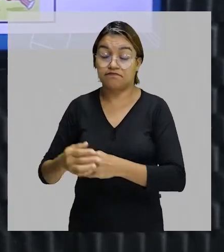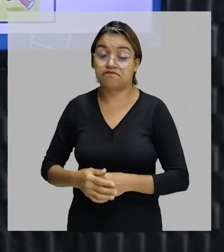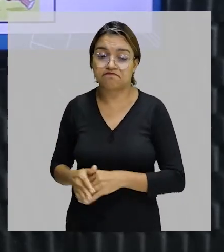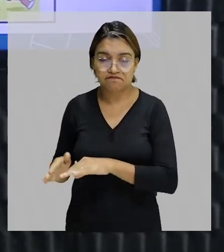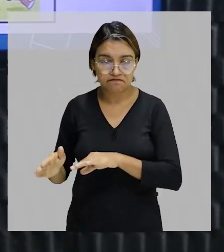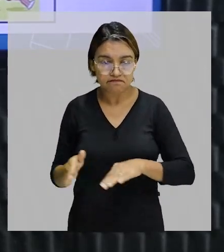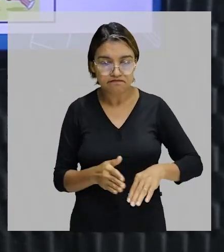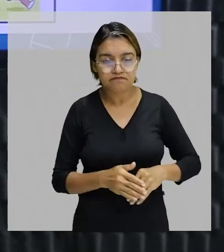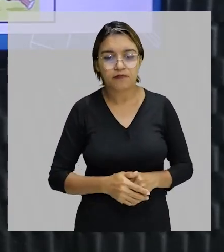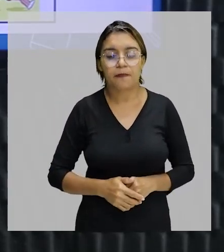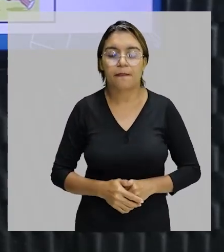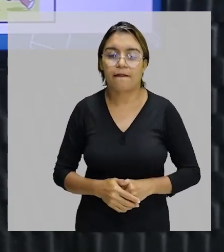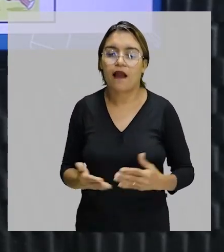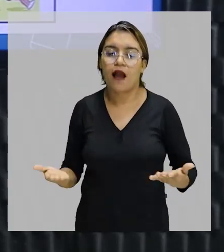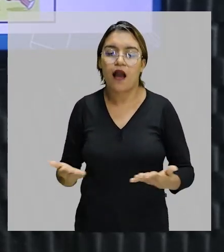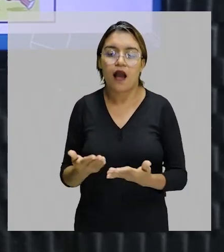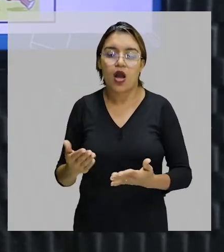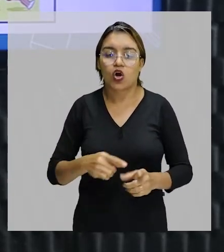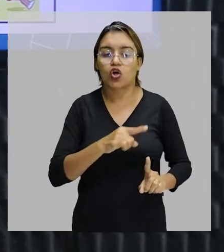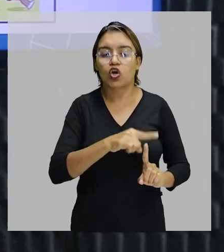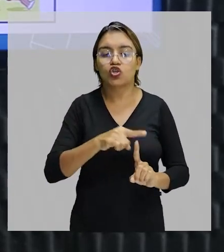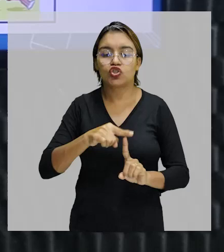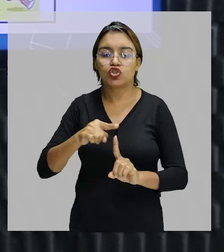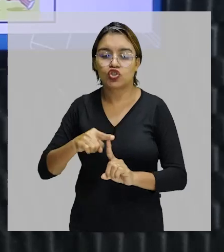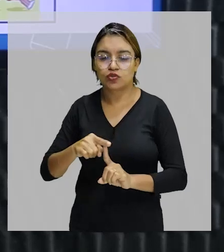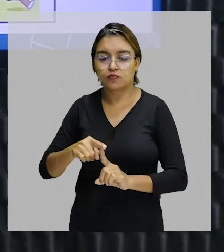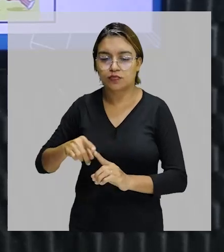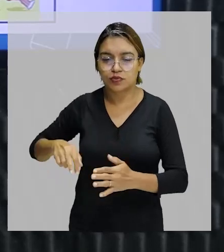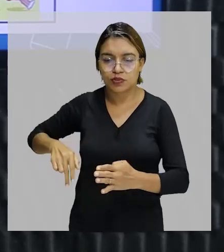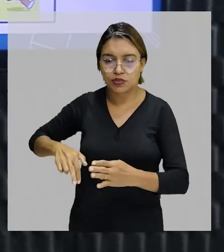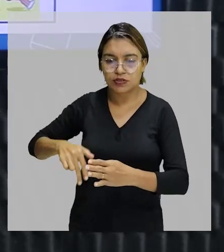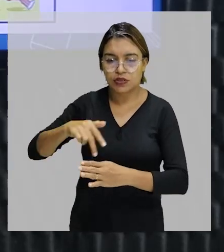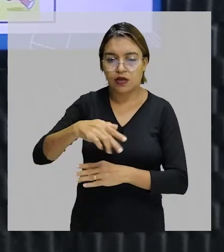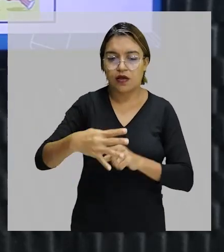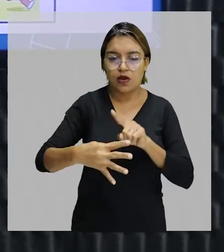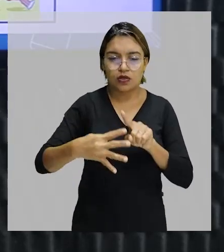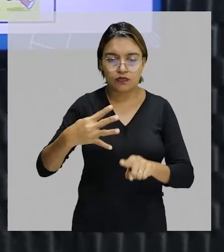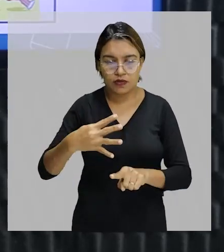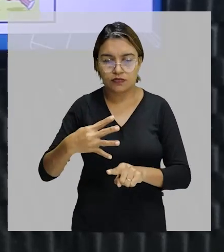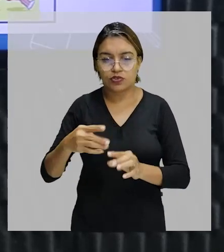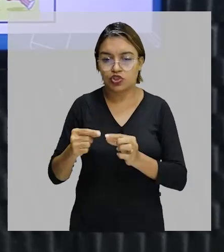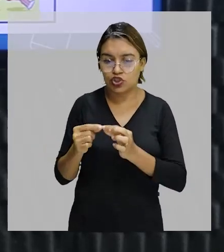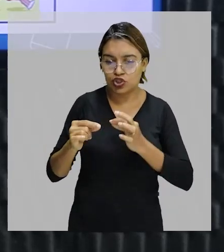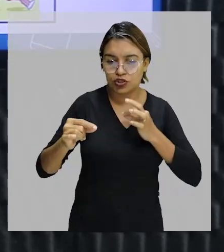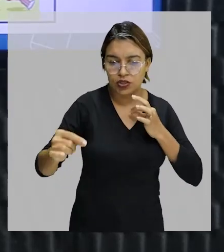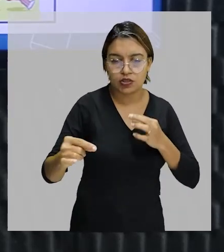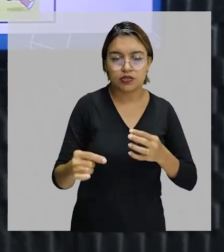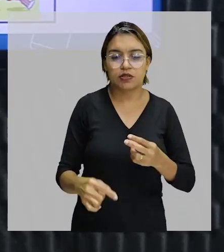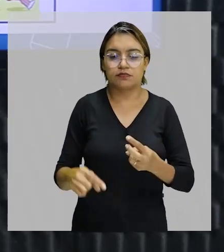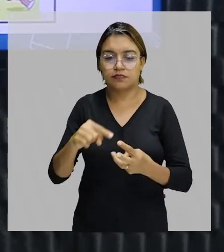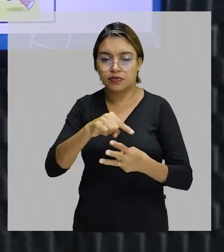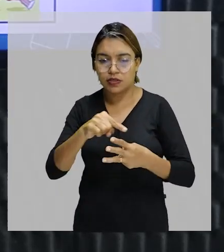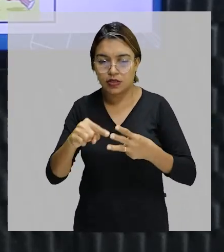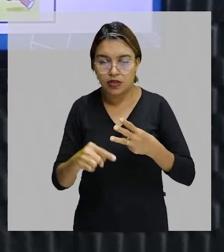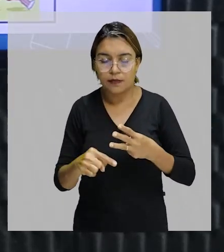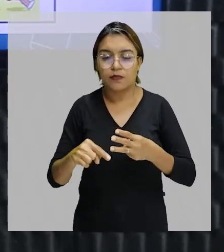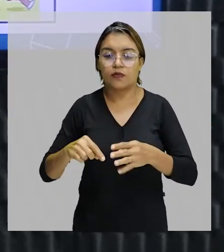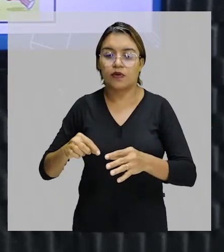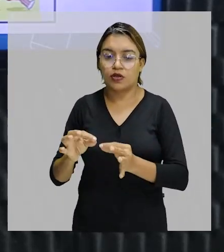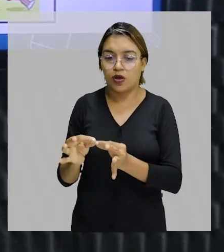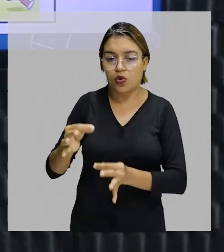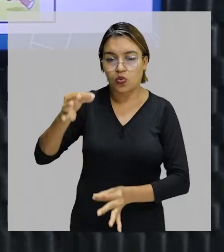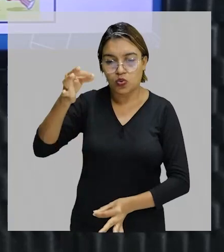de saltos. As provas de saltos, já falei para vocês, são 4. Salto em distância, salto triplo, salto em